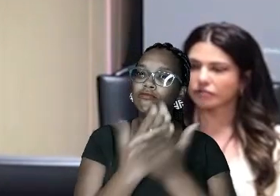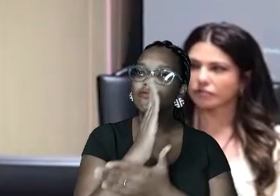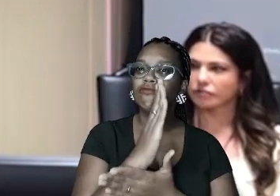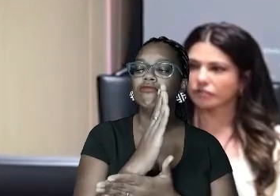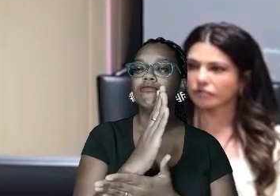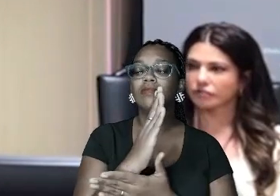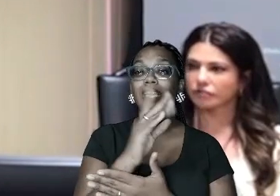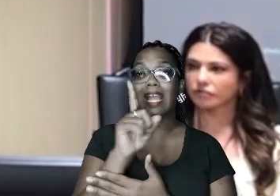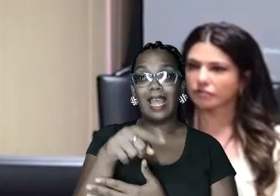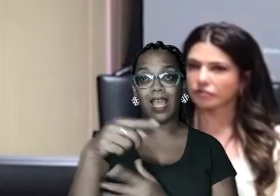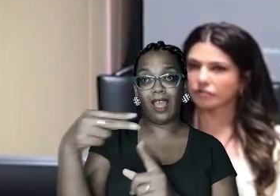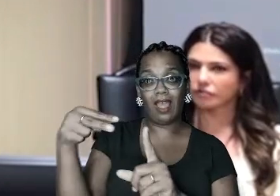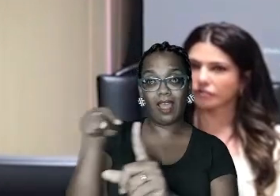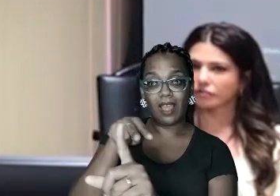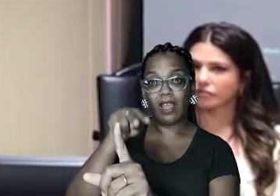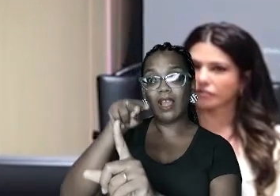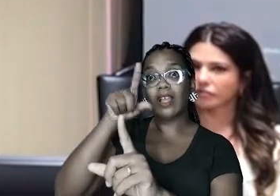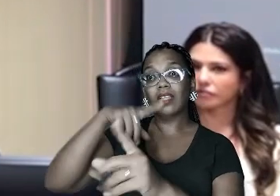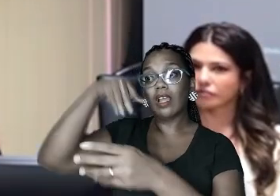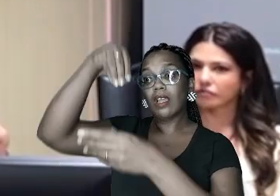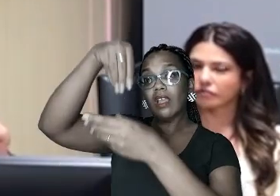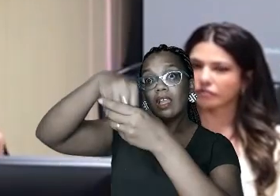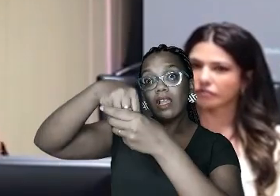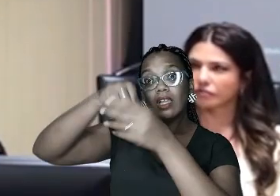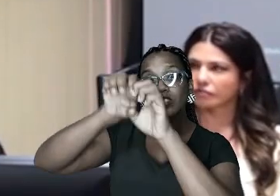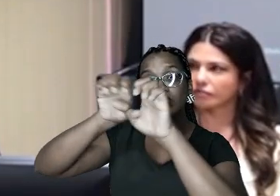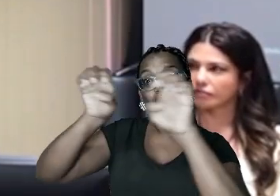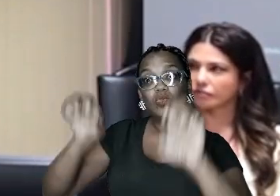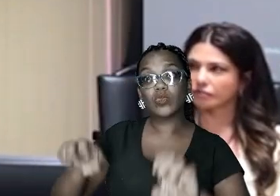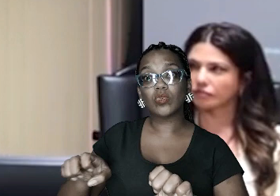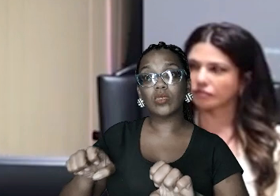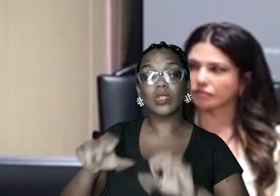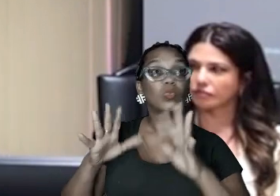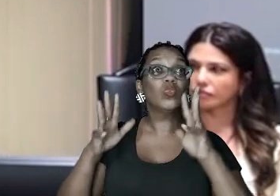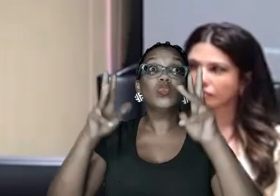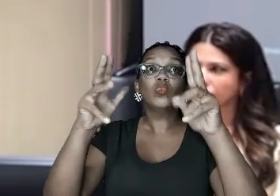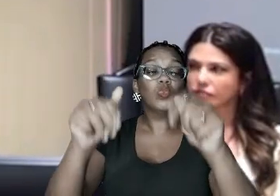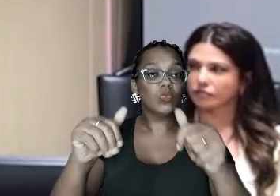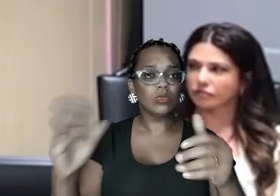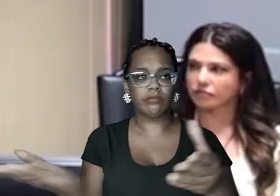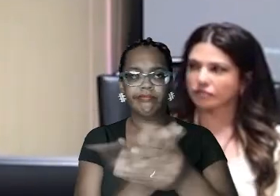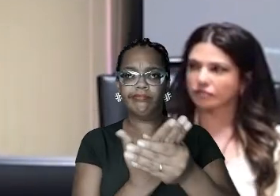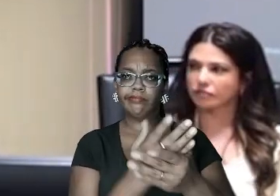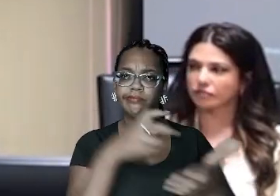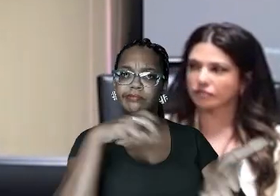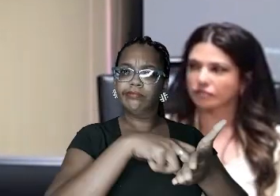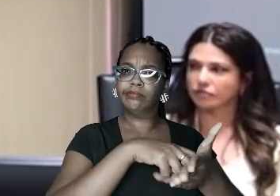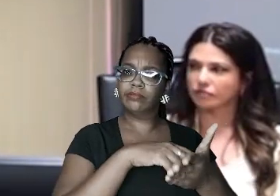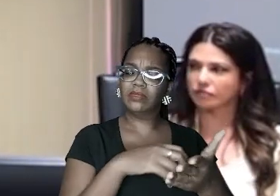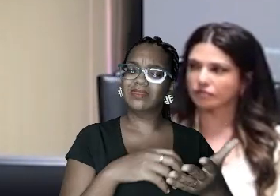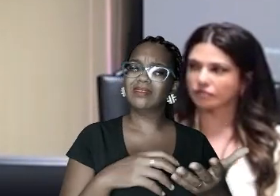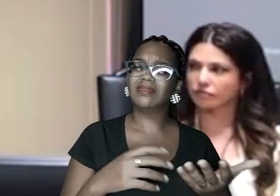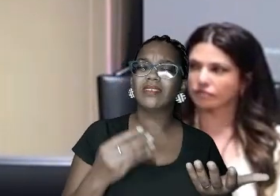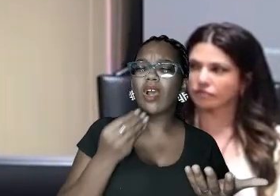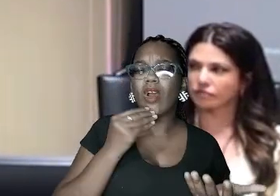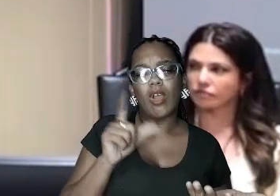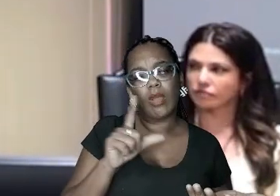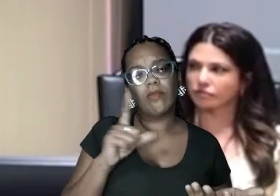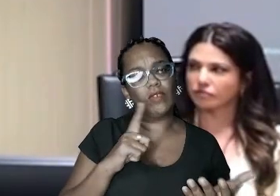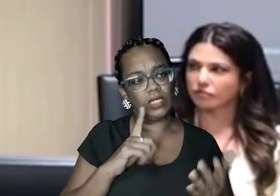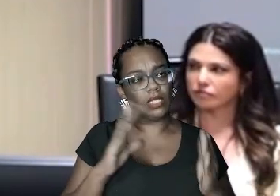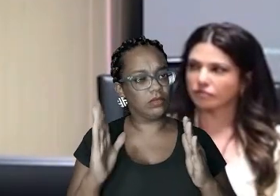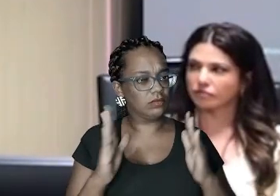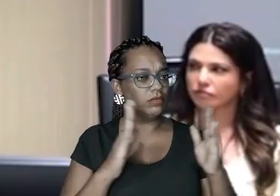controlador administrativo e tal é a interface decorrente de que nós temos um núcleo estruturante tudo é regime punitivo